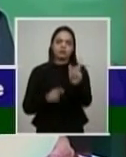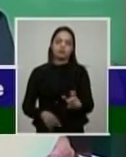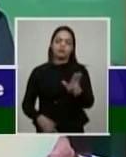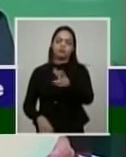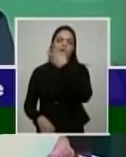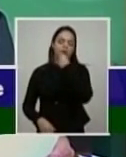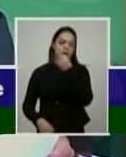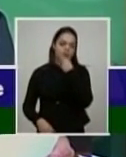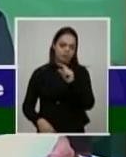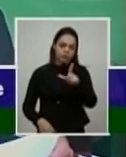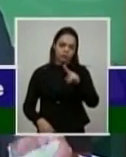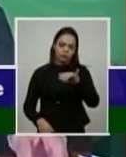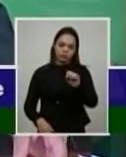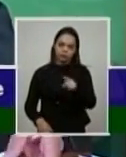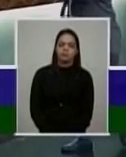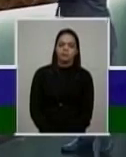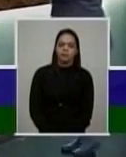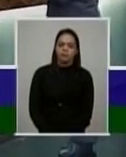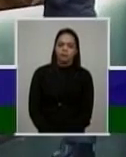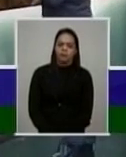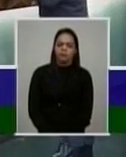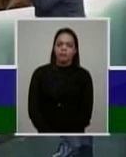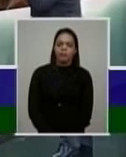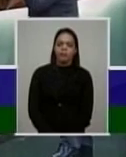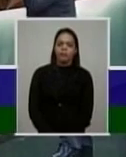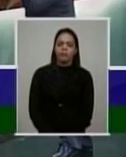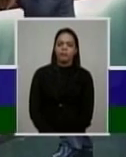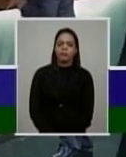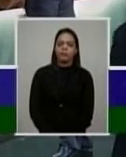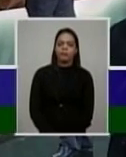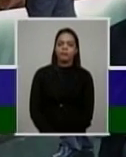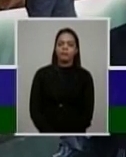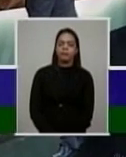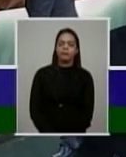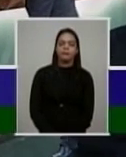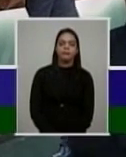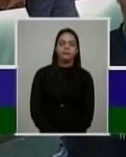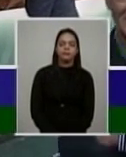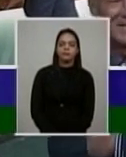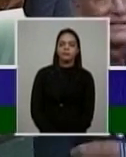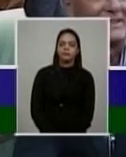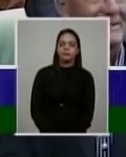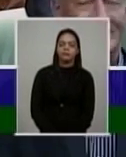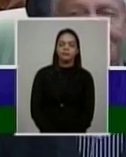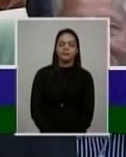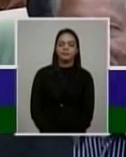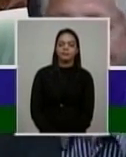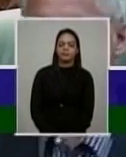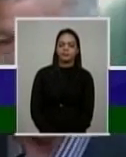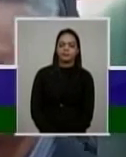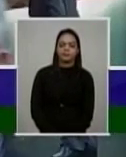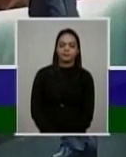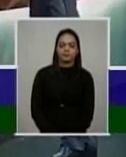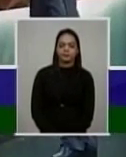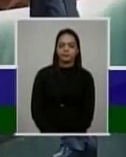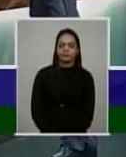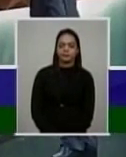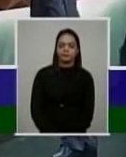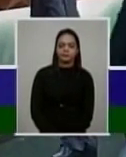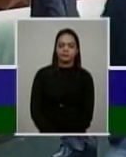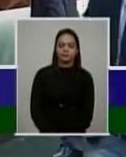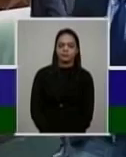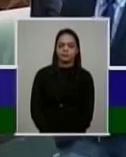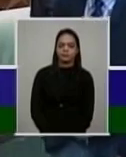ordinária de novembro foi marcada por uma intensa discussão sobre a cobrança indevida no valor de R$ 25,00 pelo tempo excedido no